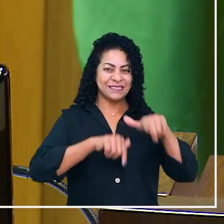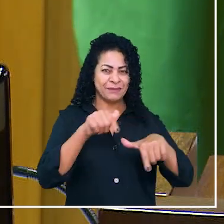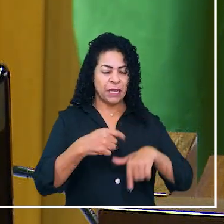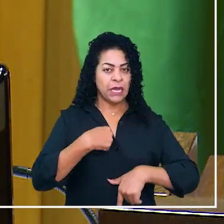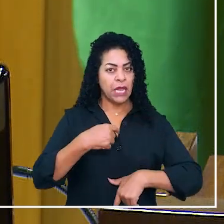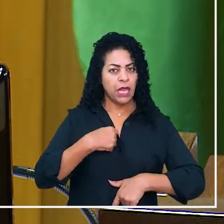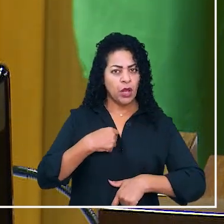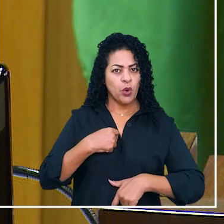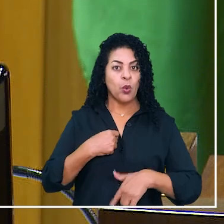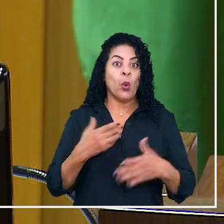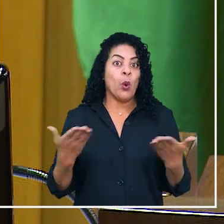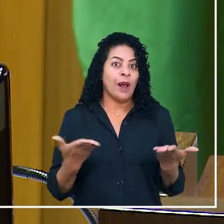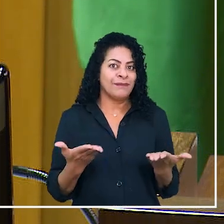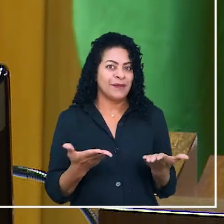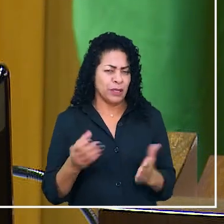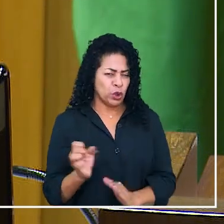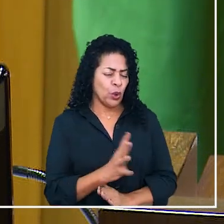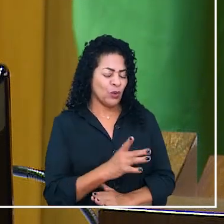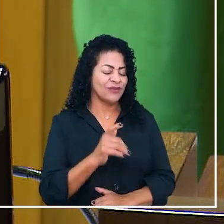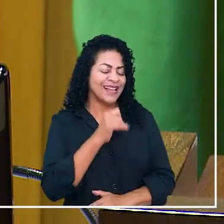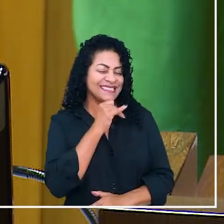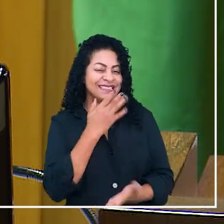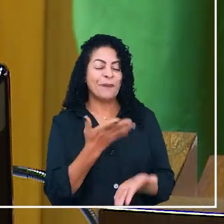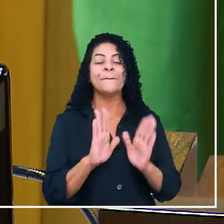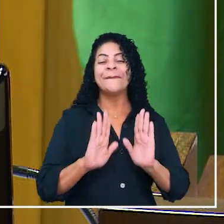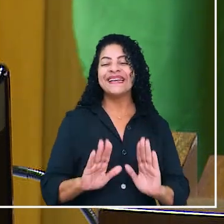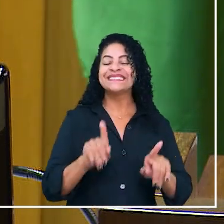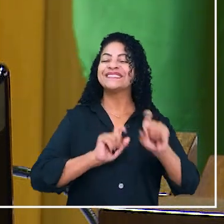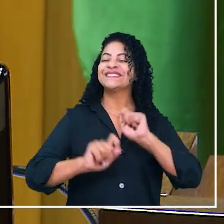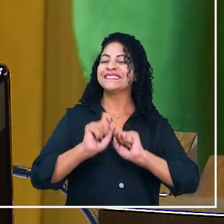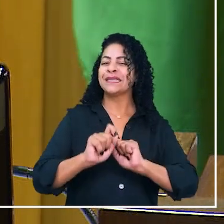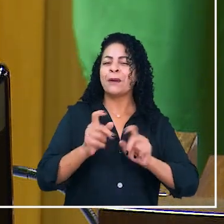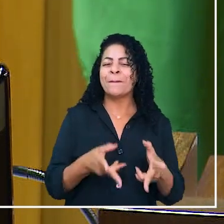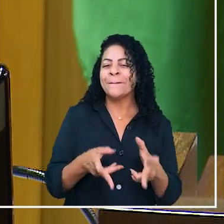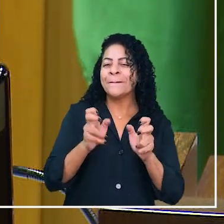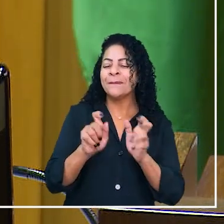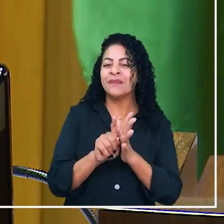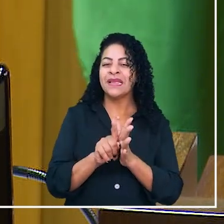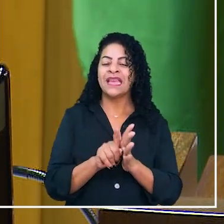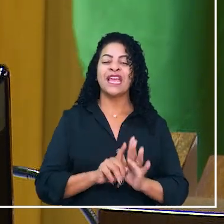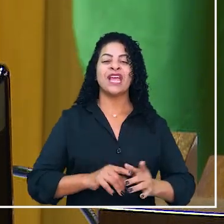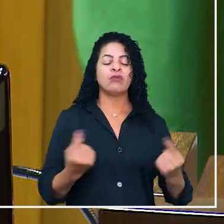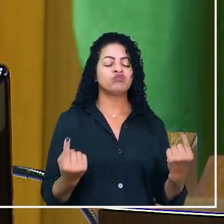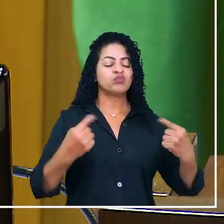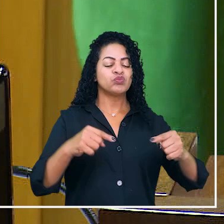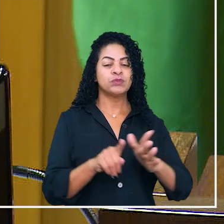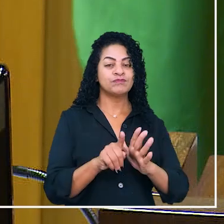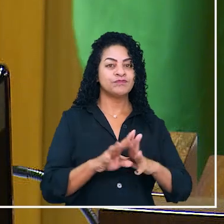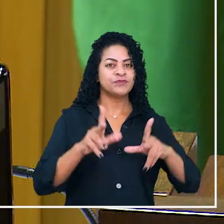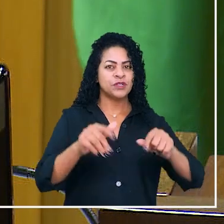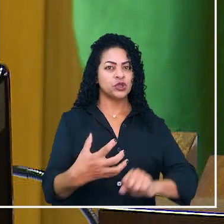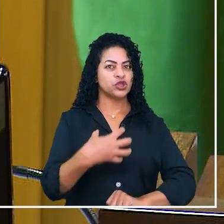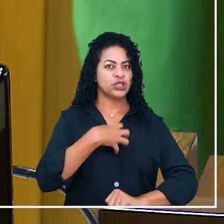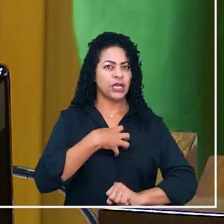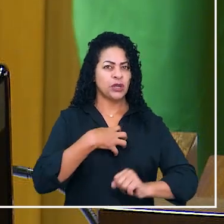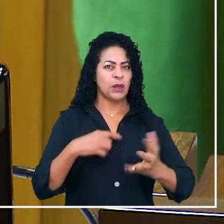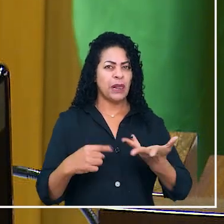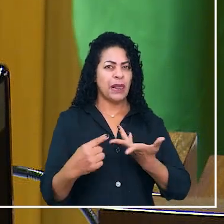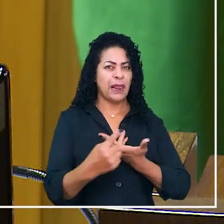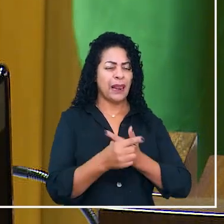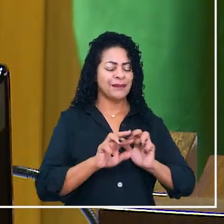como coordenadora do Comitê do TST e do CSJT, de prevenção e enfrentamento ao assédio em todas as suas